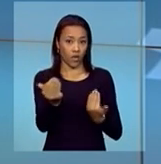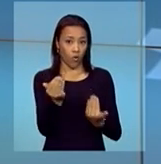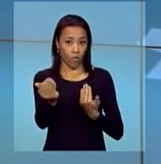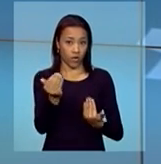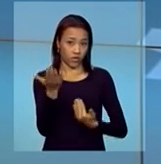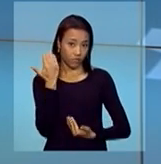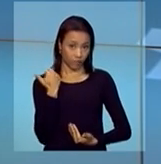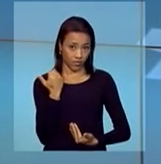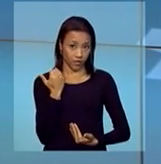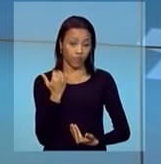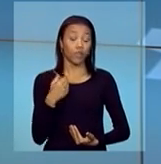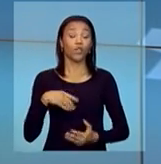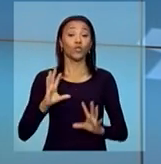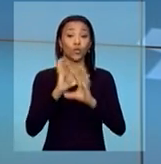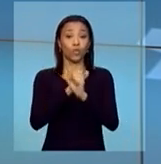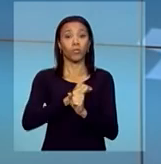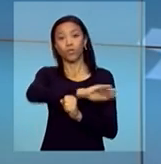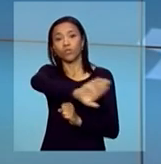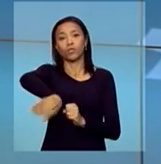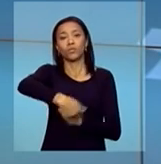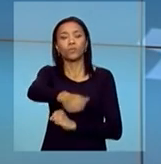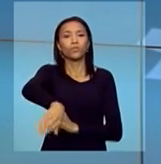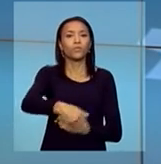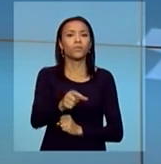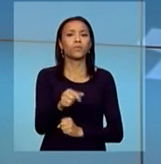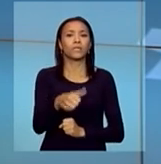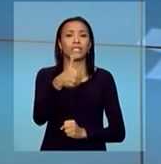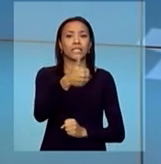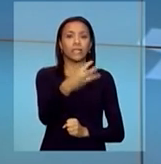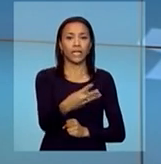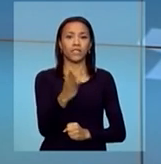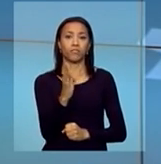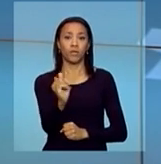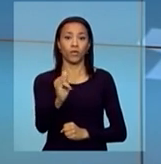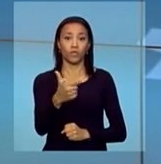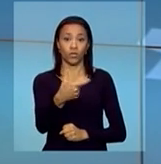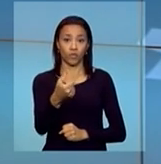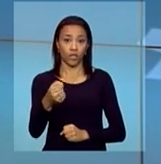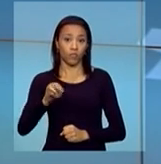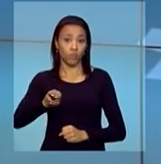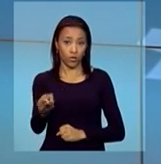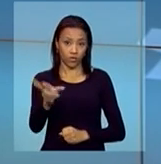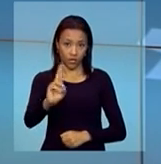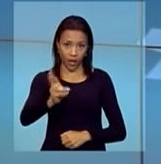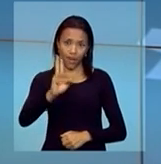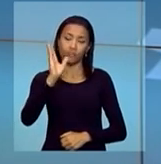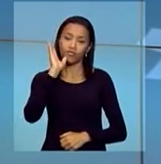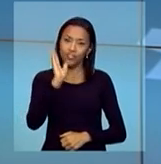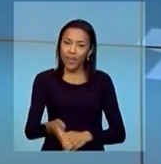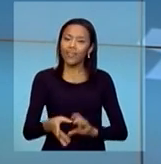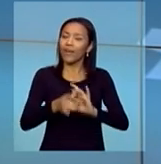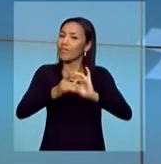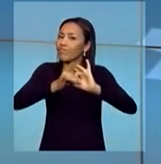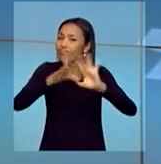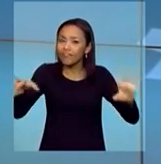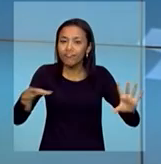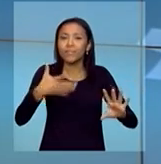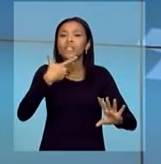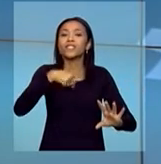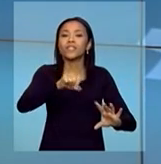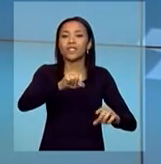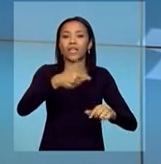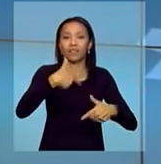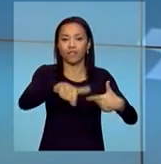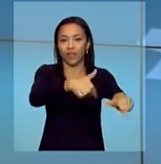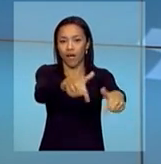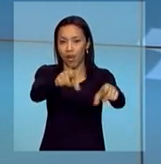safra anterior. Do total de recursos, 13 bilhões e 200 milhões de reais estão à disposição dos